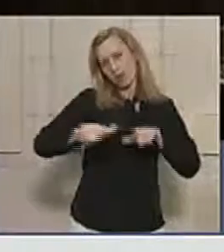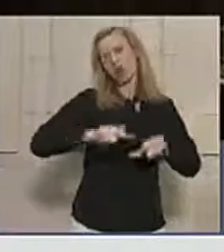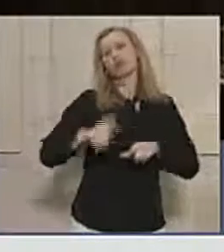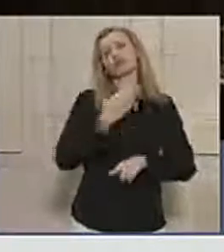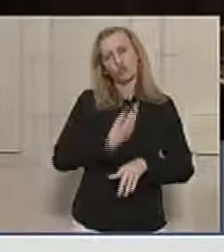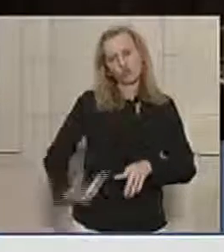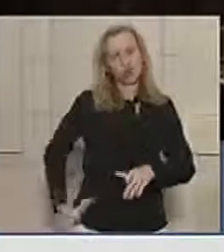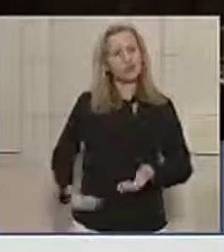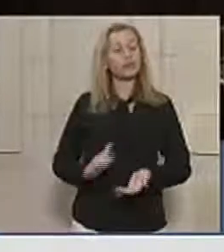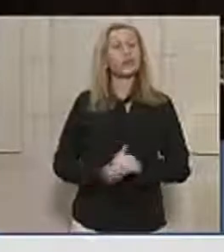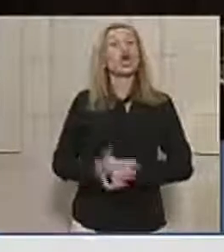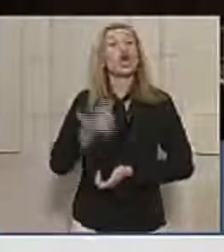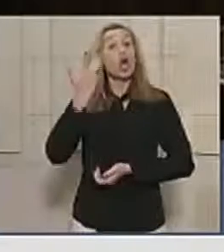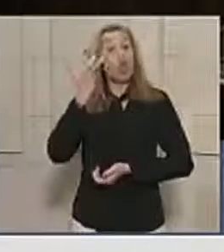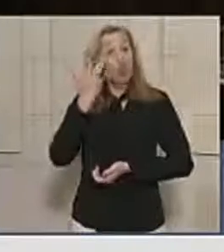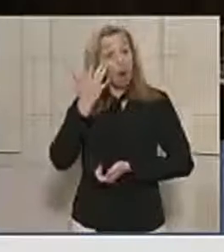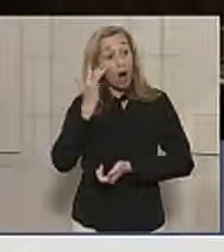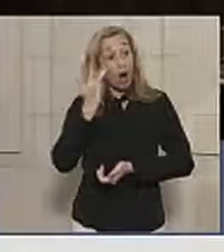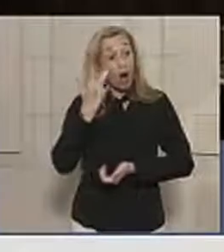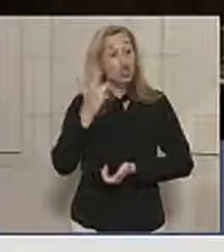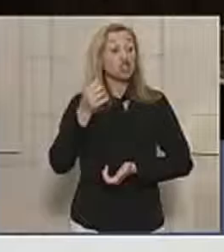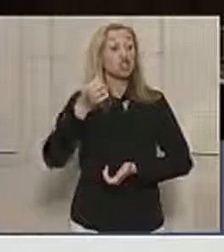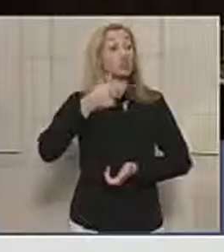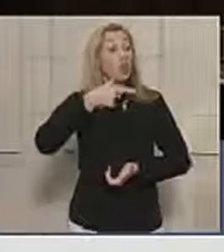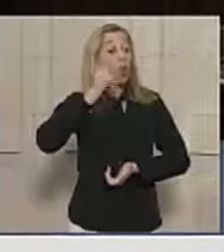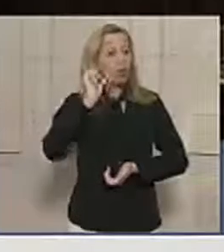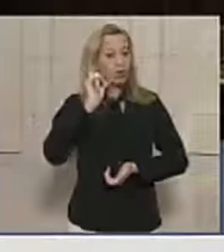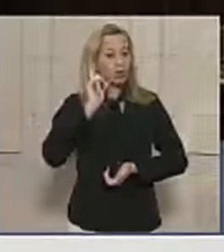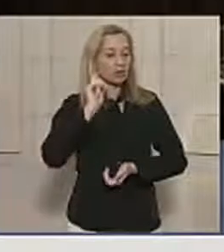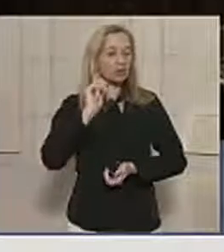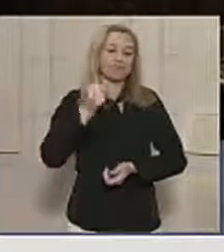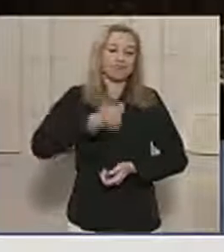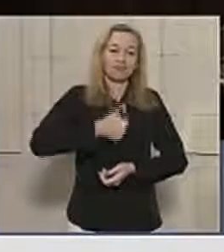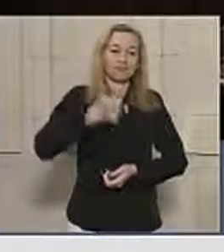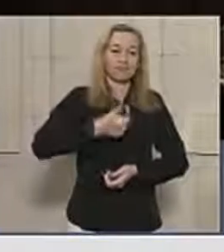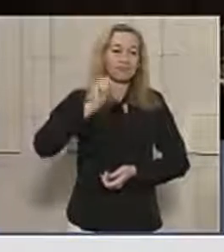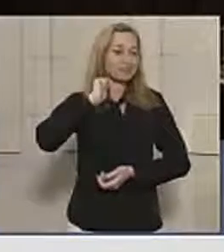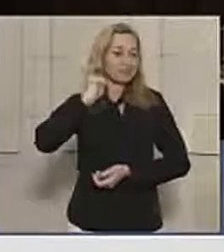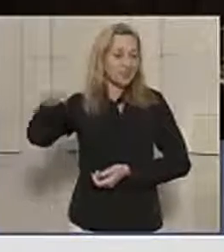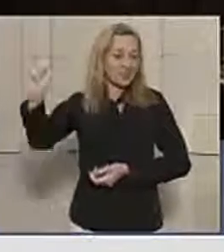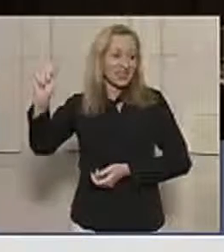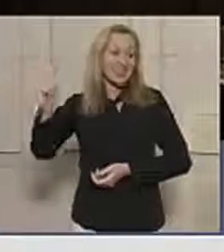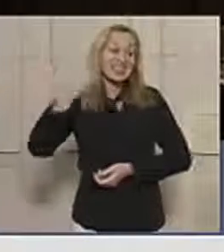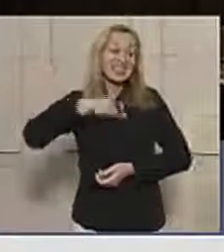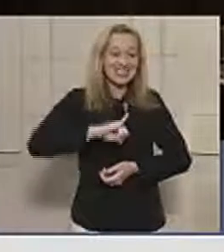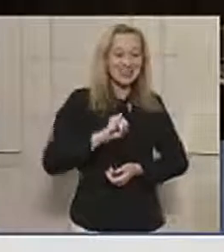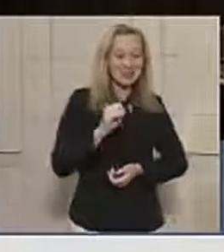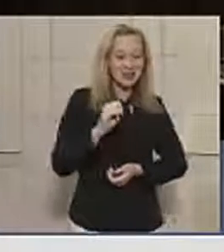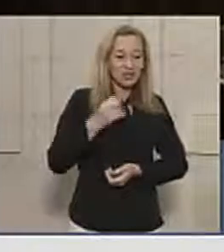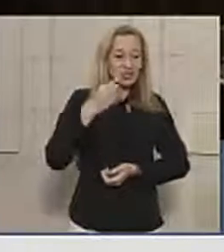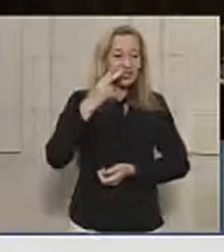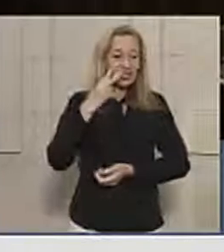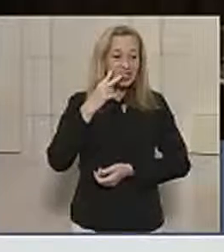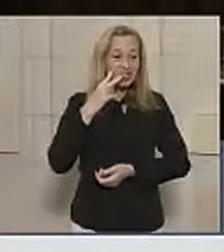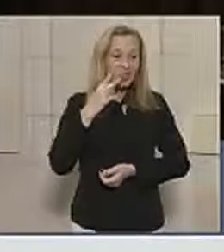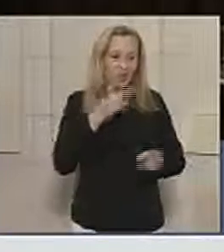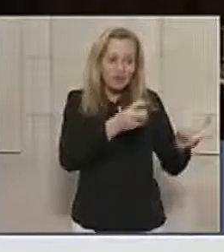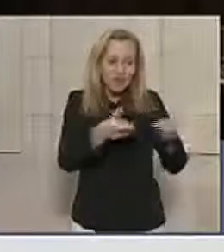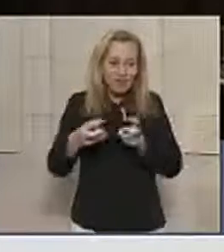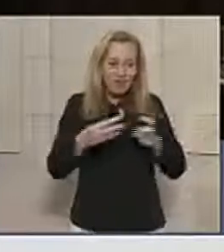E acho que, já que ontem foi 1º de abril, se fôssemos elencar aqui as